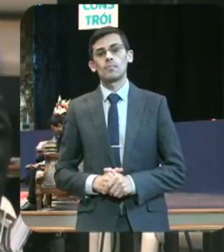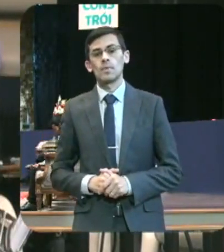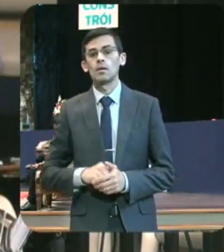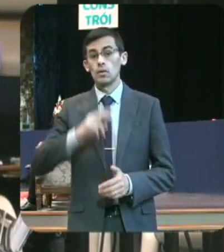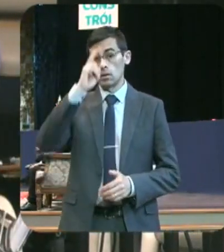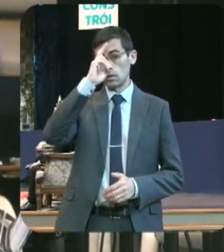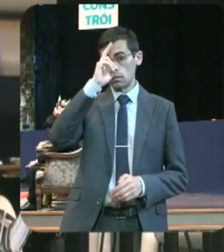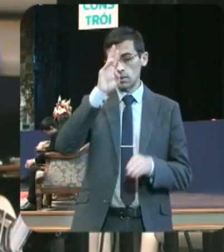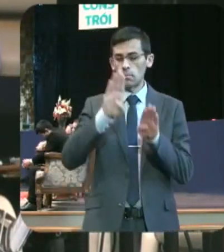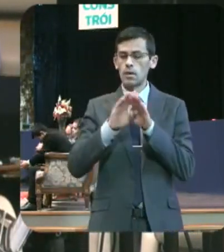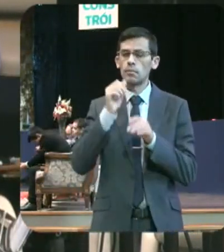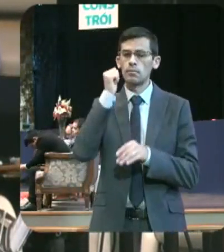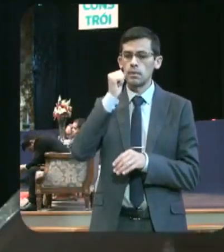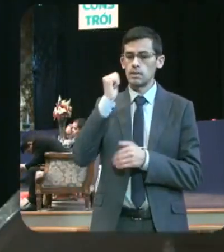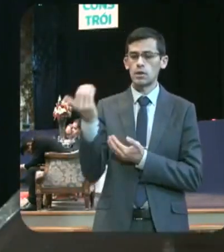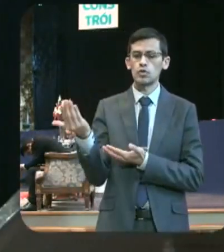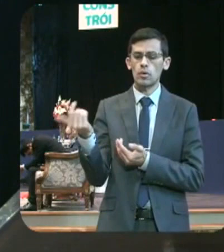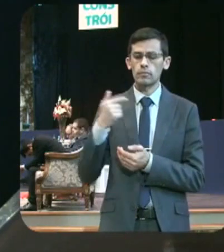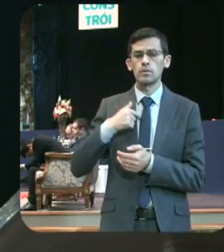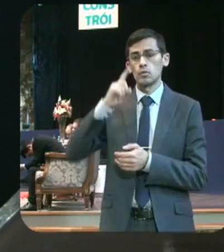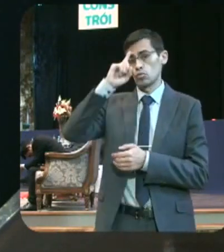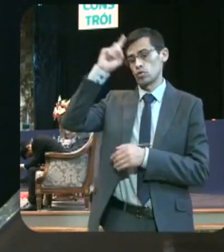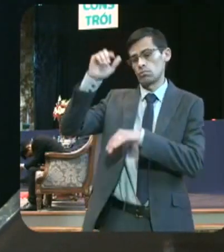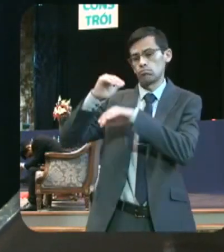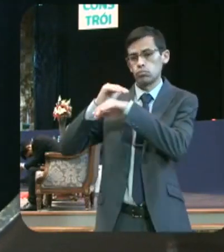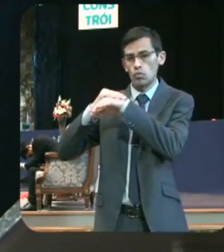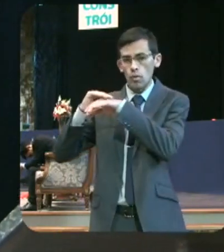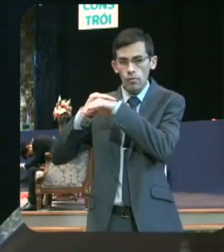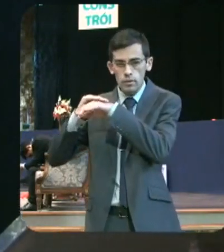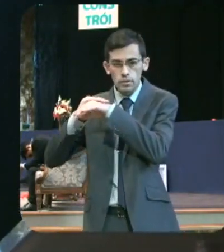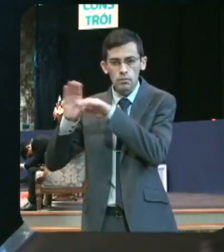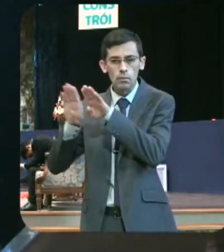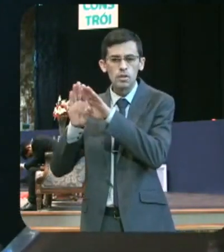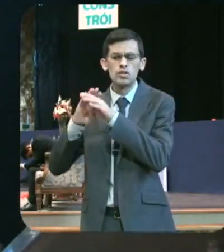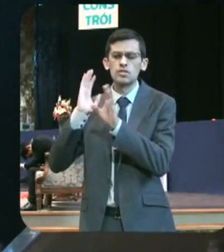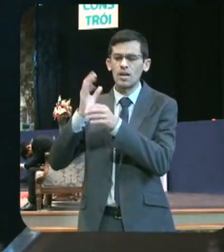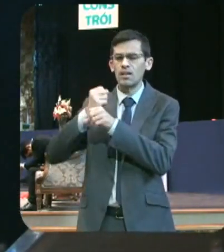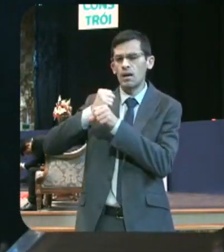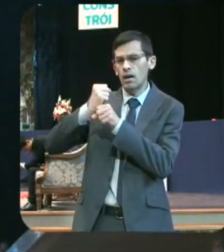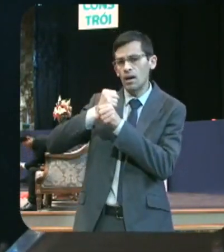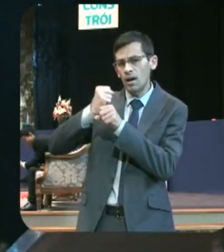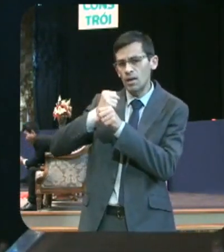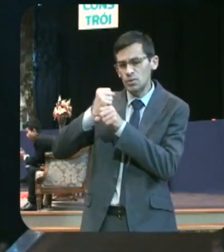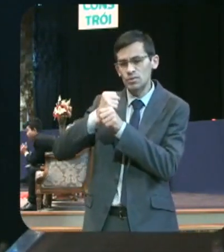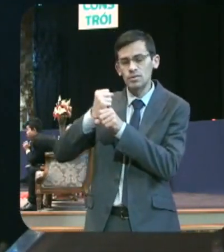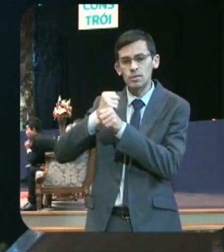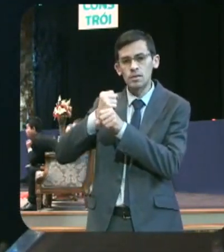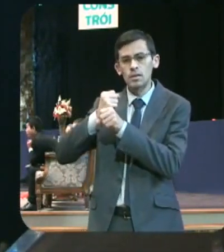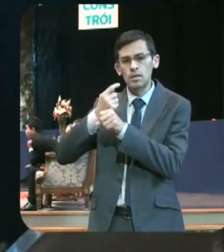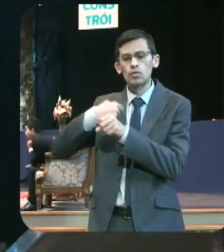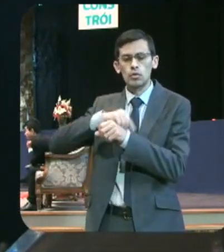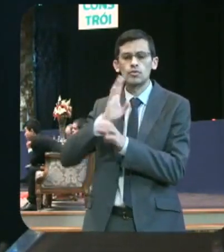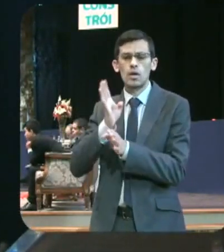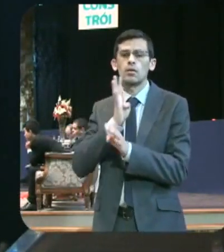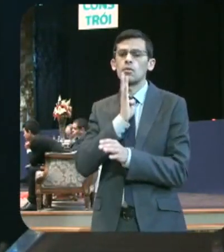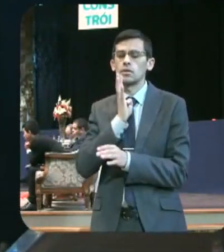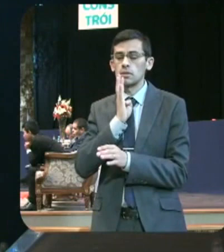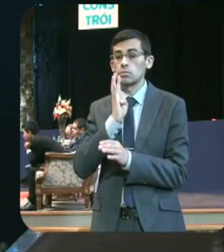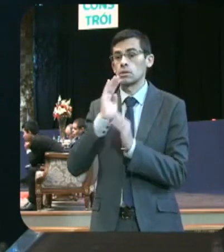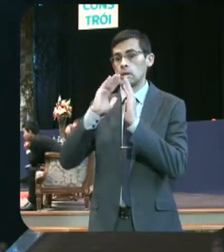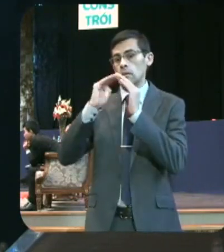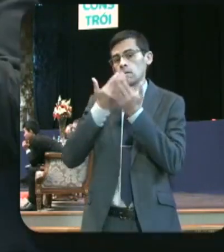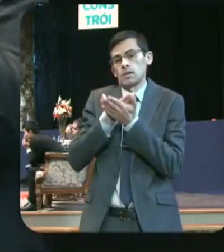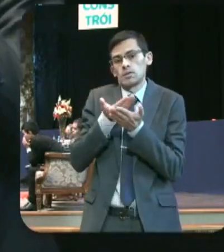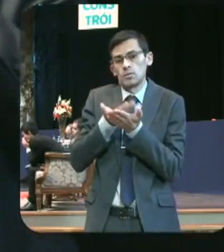Eu me lembro de uma jovem com quem conversei uma vez, depois de muitos anos, nós nos conhecemos na